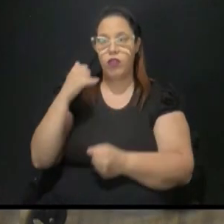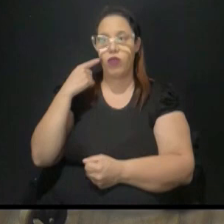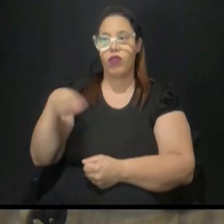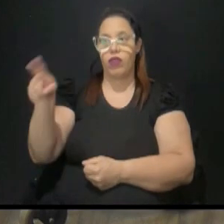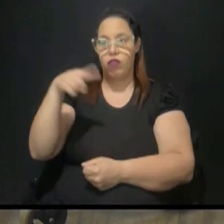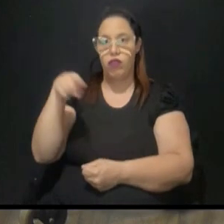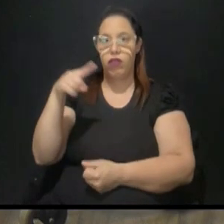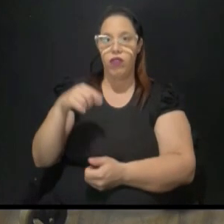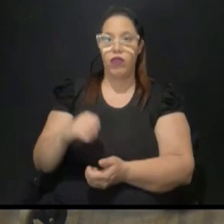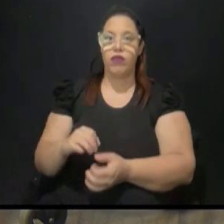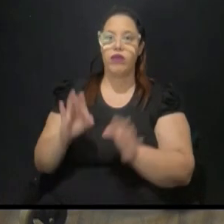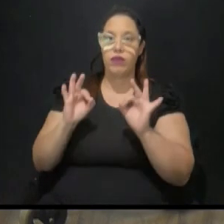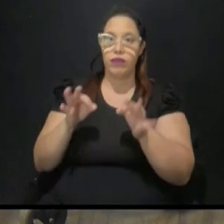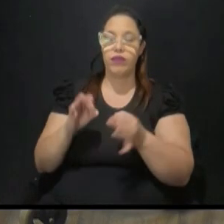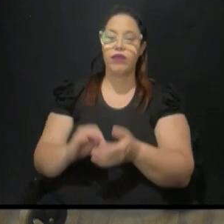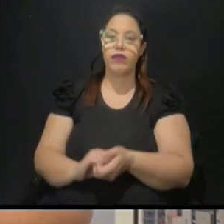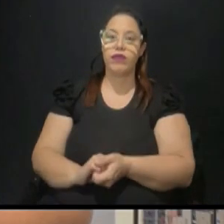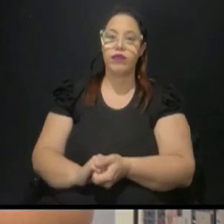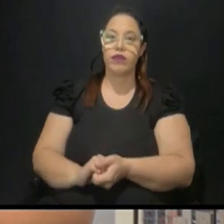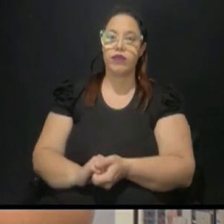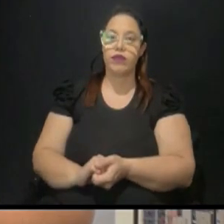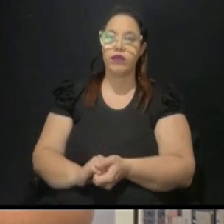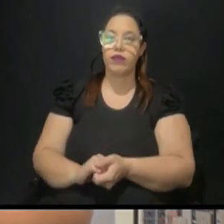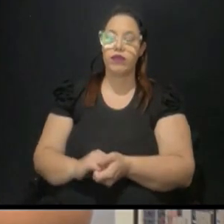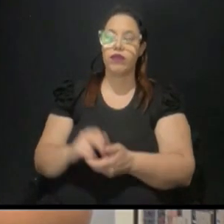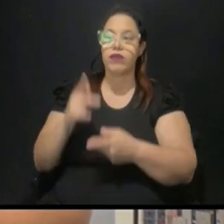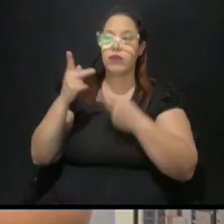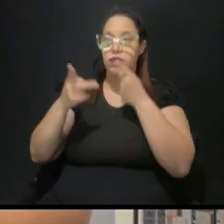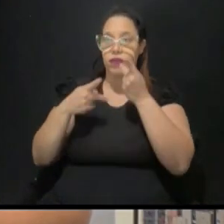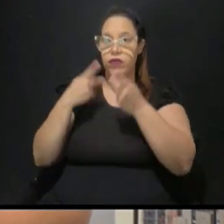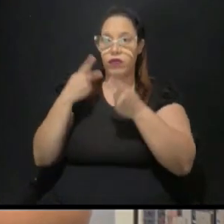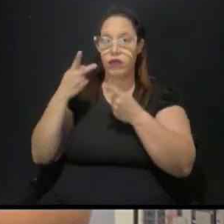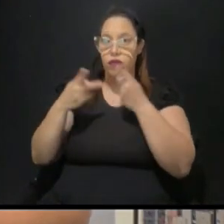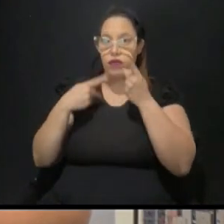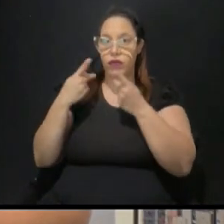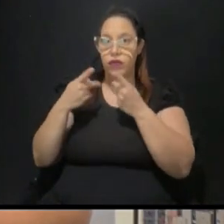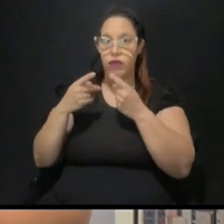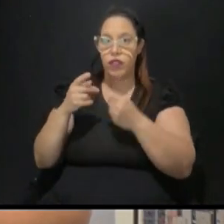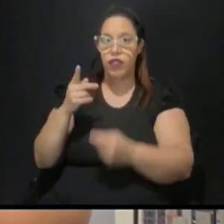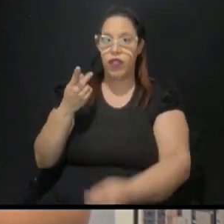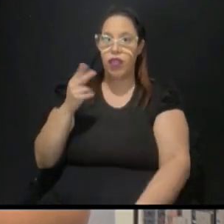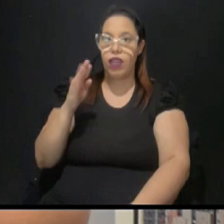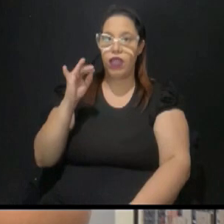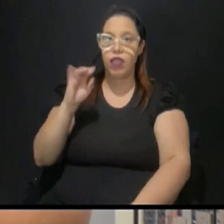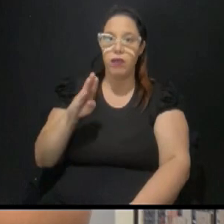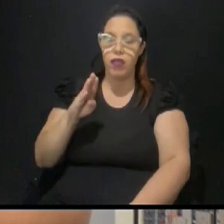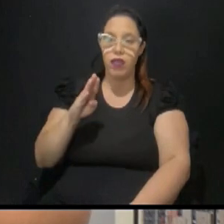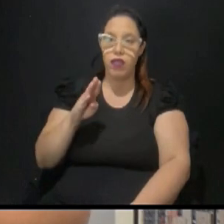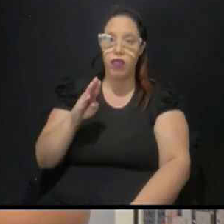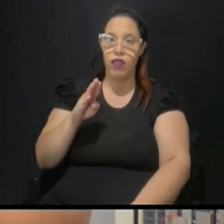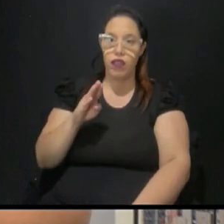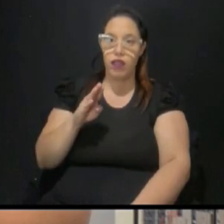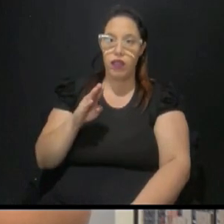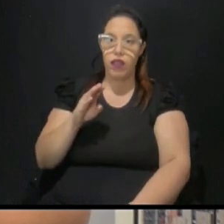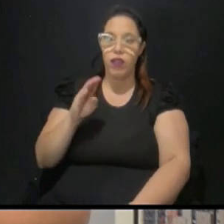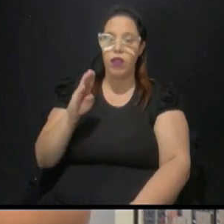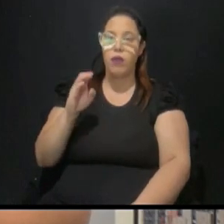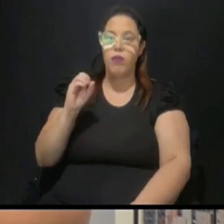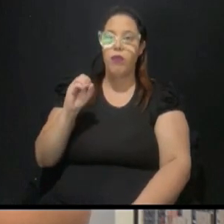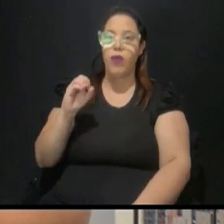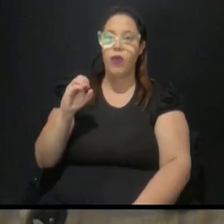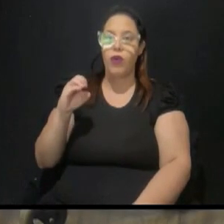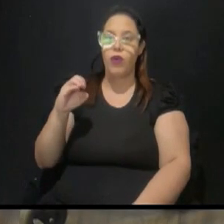Então, a gente está falando de rugby, né? Bocha. Qual